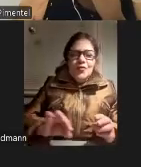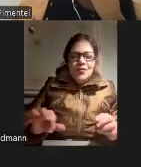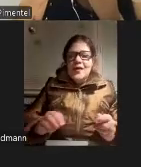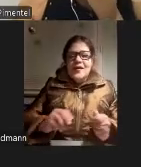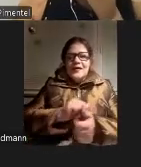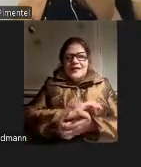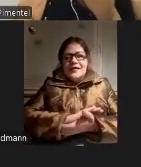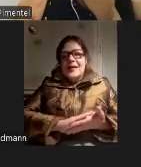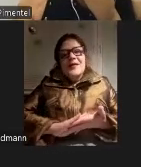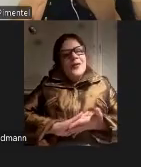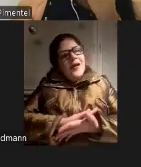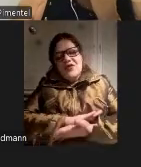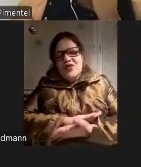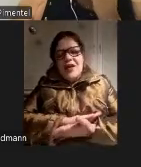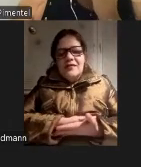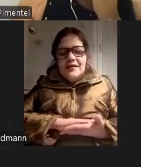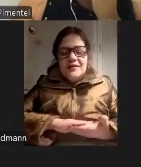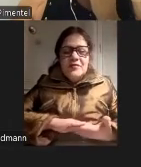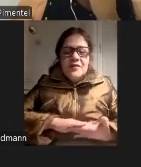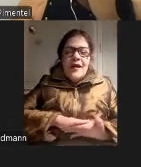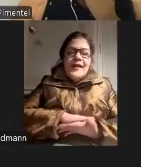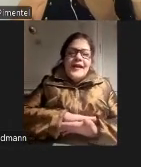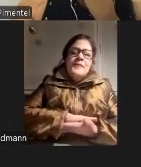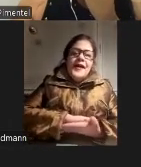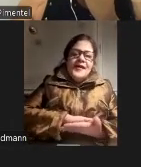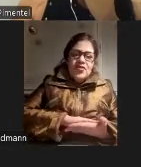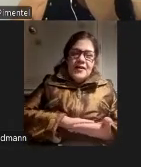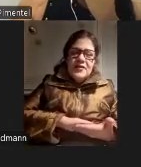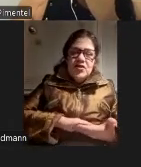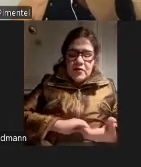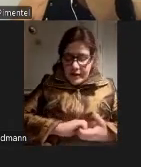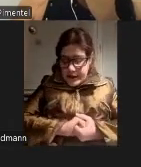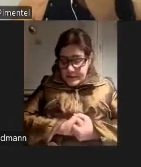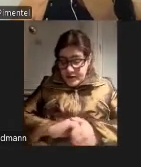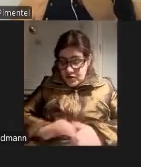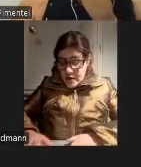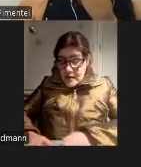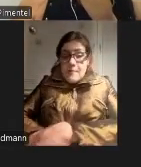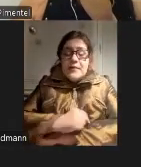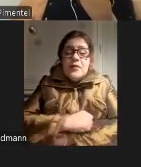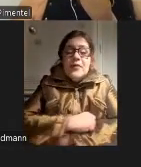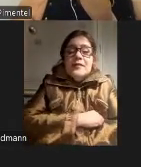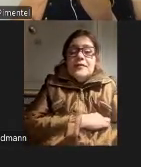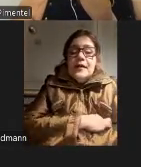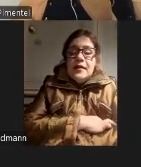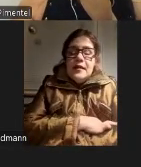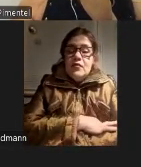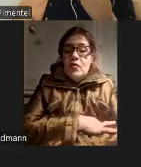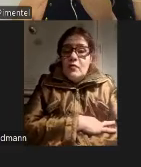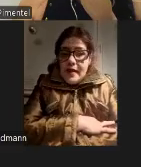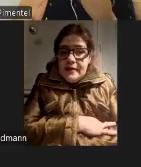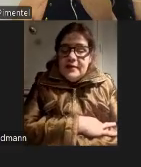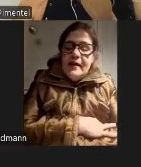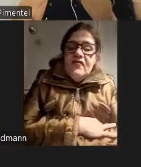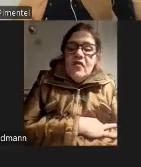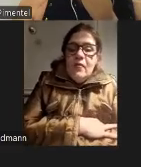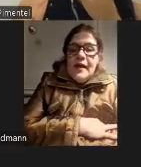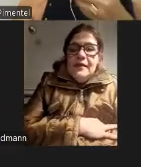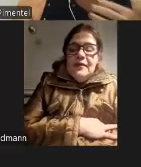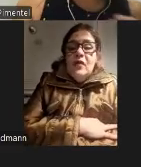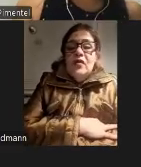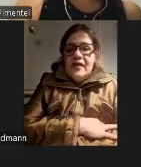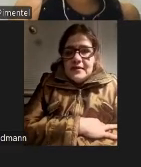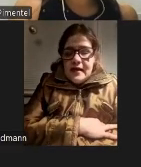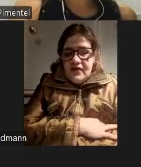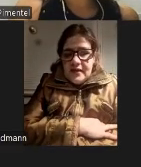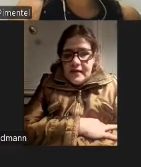sabendo tudo, né? Então aí já não agrega mais, né? Já não agrega mais. Mas eu queria dizer que eu sou médica